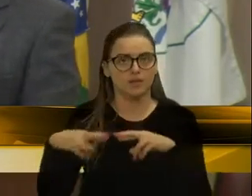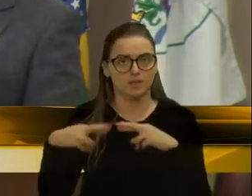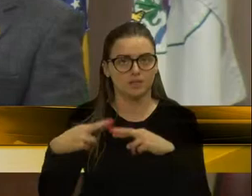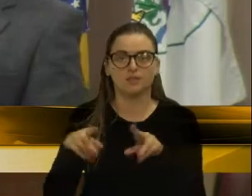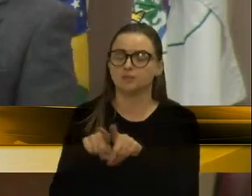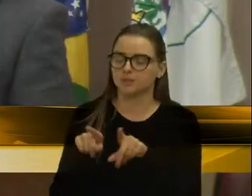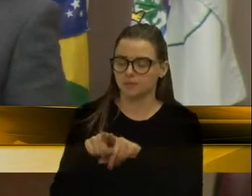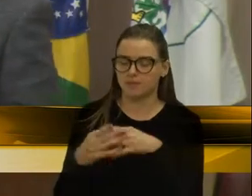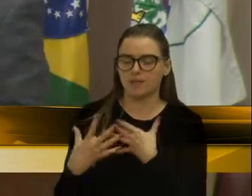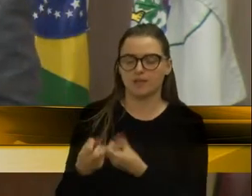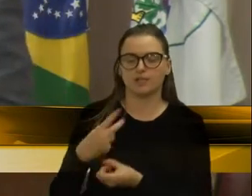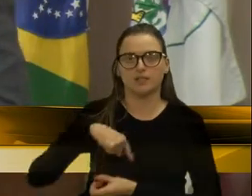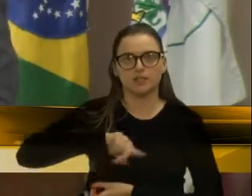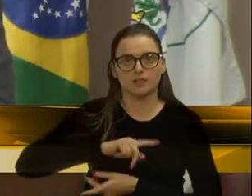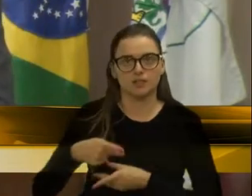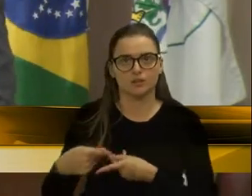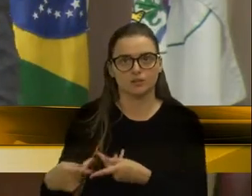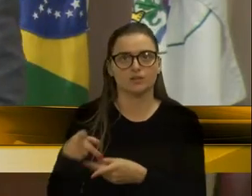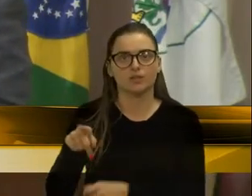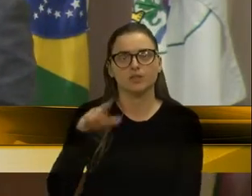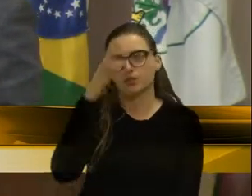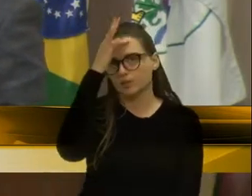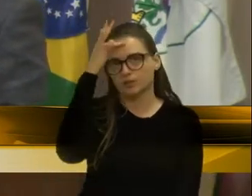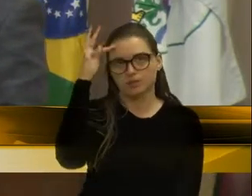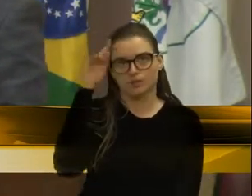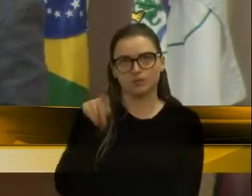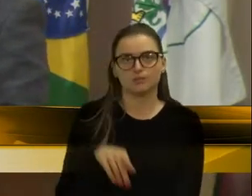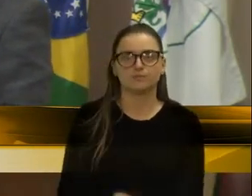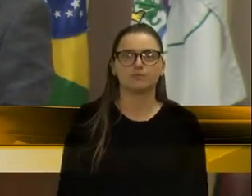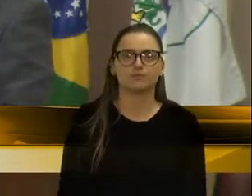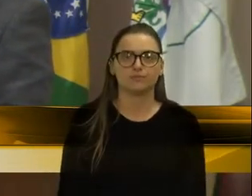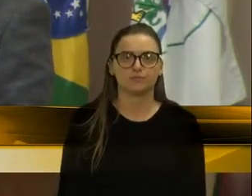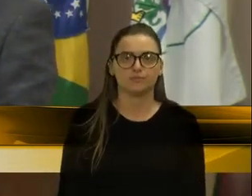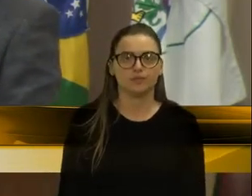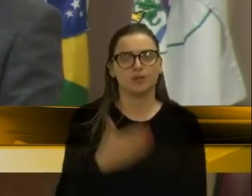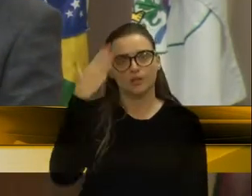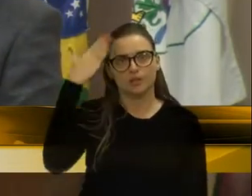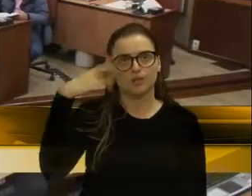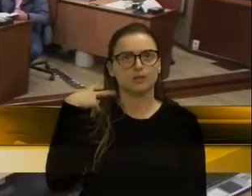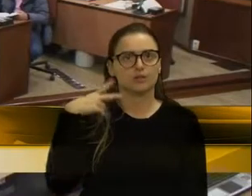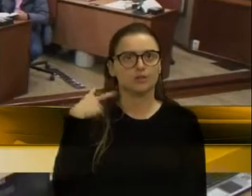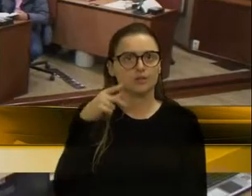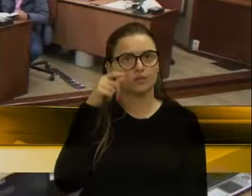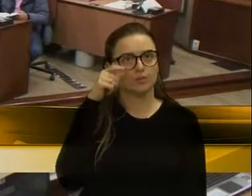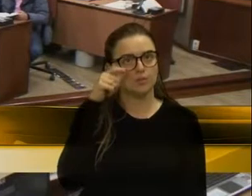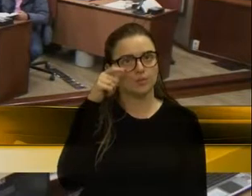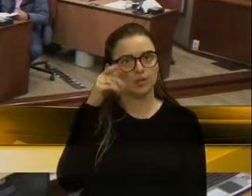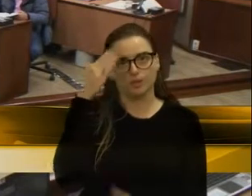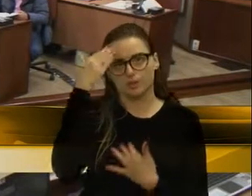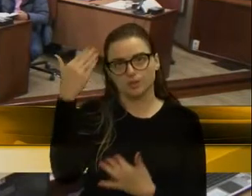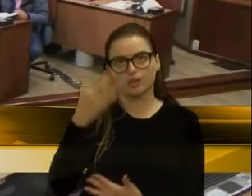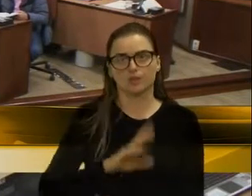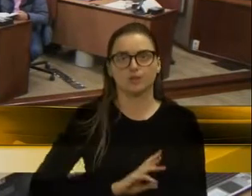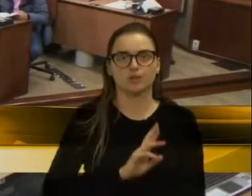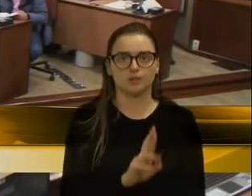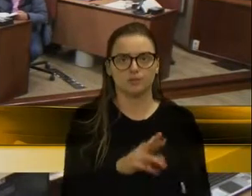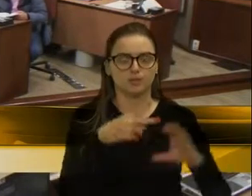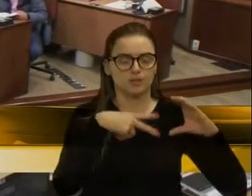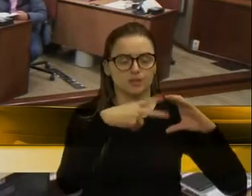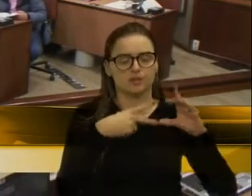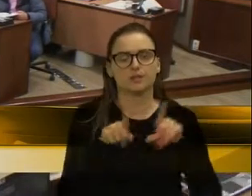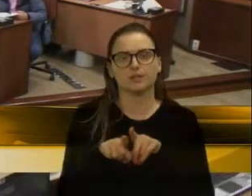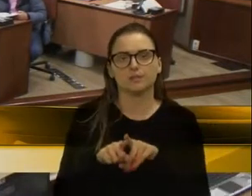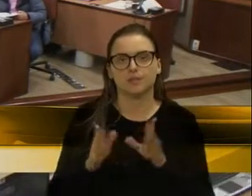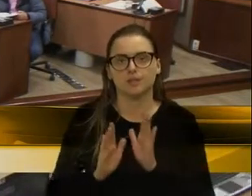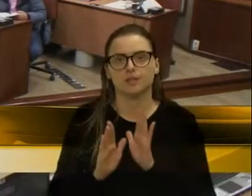nos recebendo o vereador twingo seu aparte curador périco nos cumprimentos por representar a casa e por representar a comissão